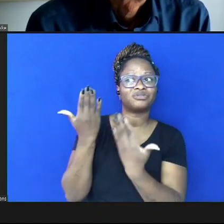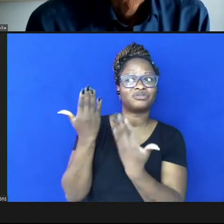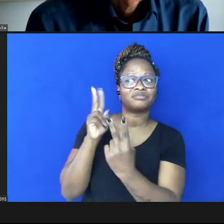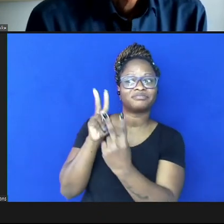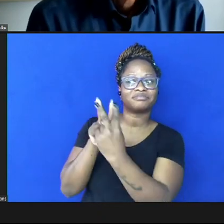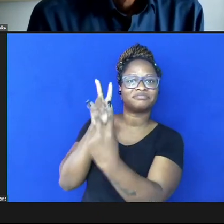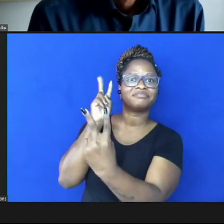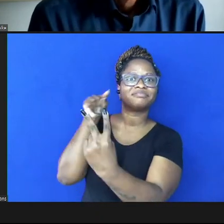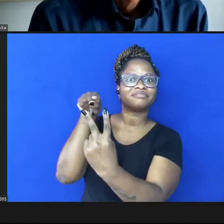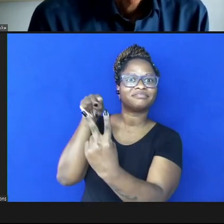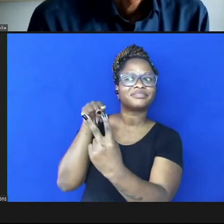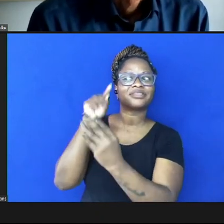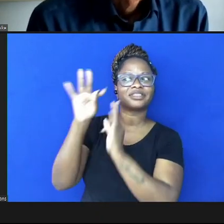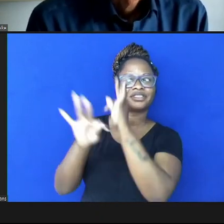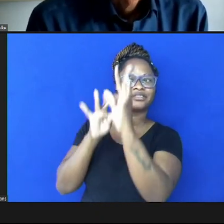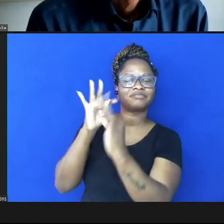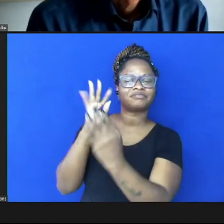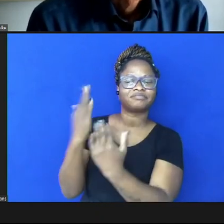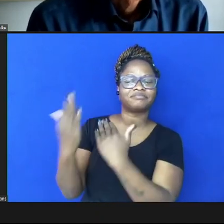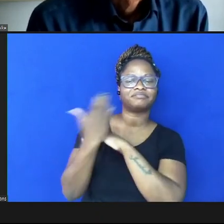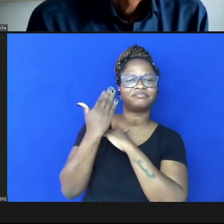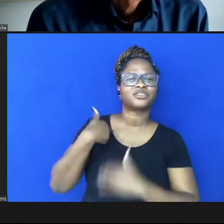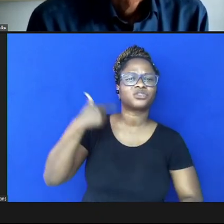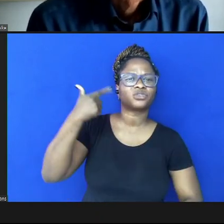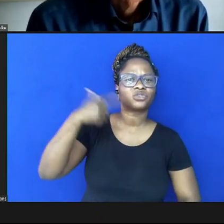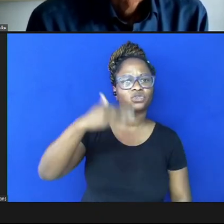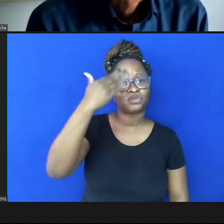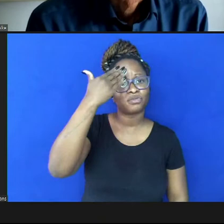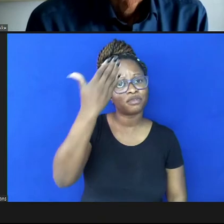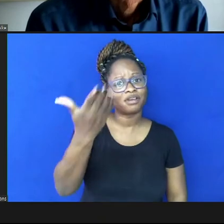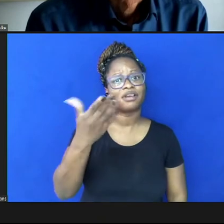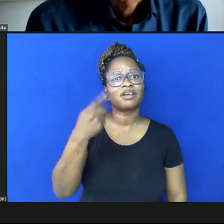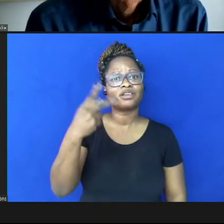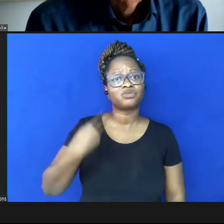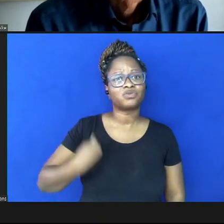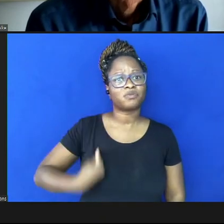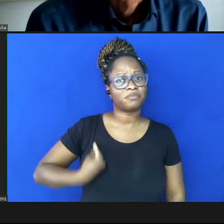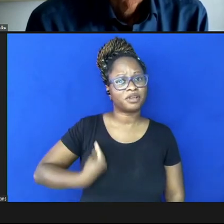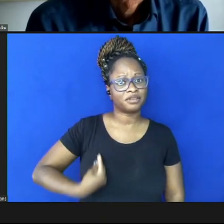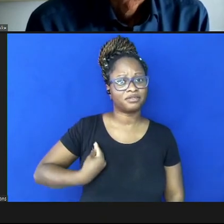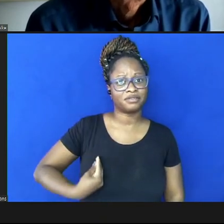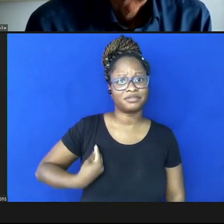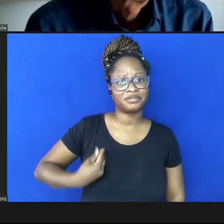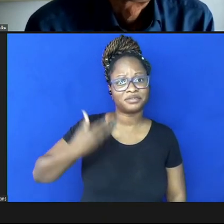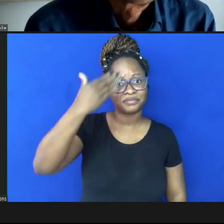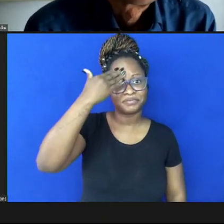da tecnologia. E mais uma vez, muito obrigado pela sua presença.